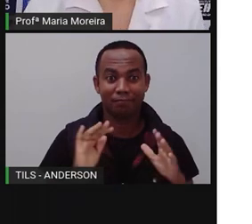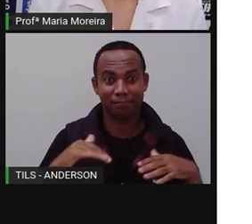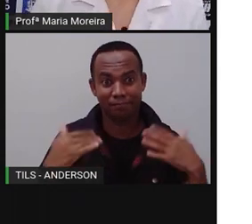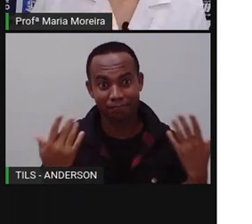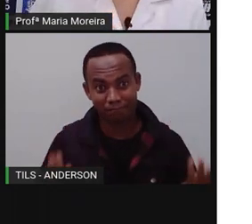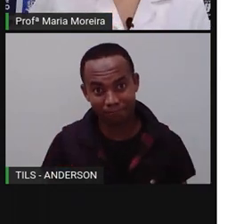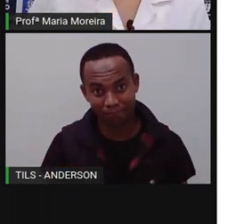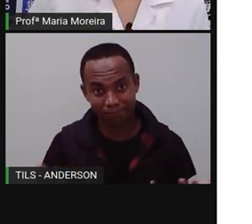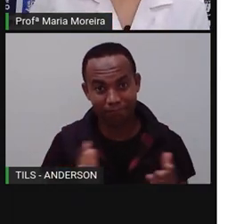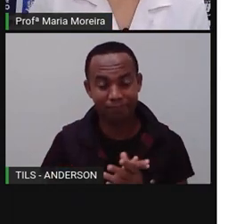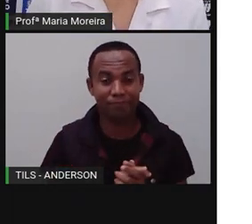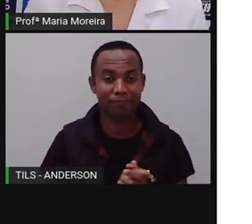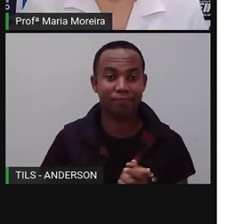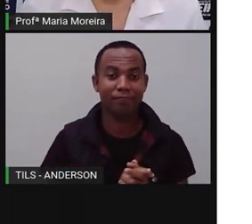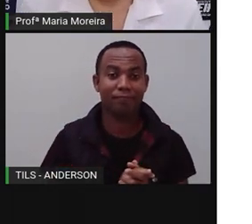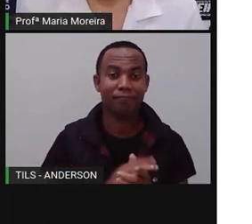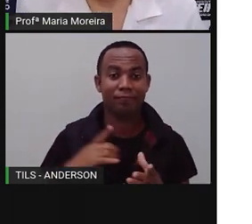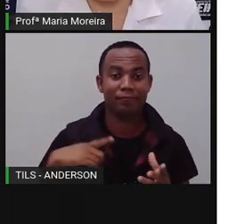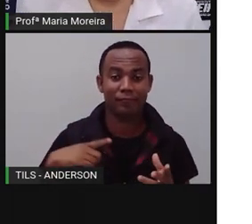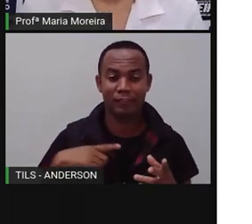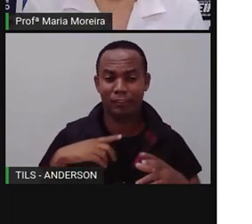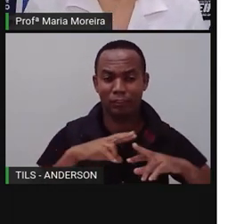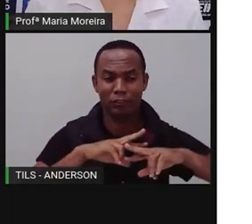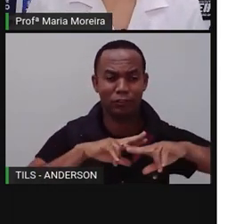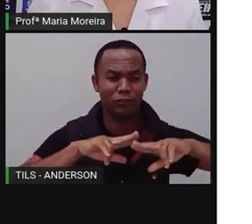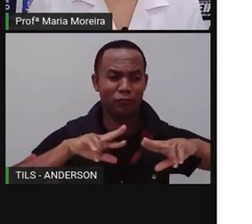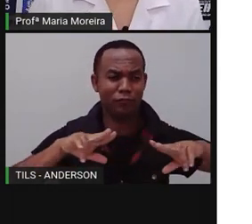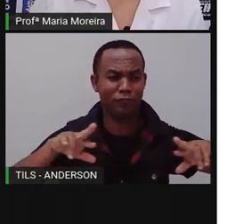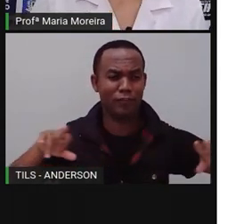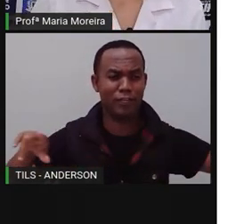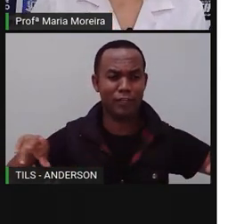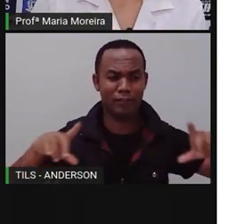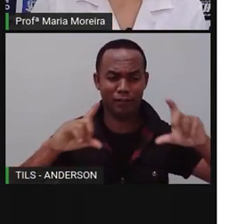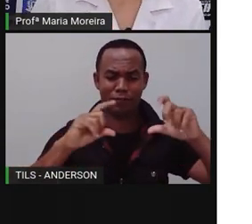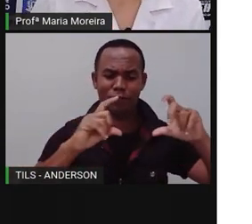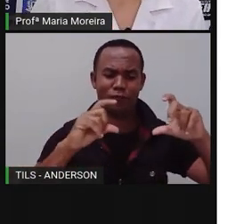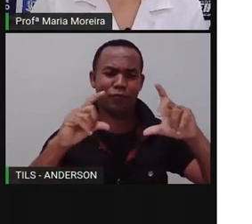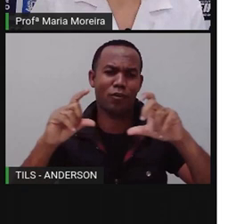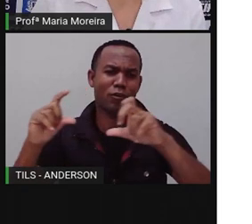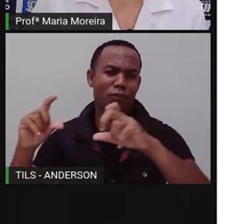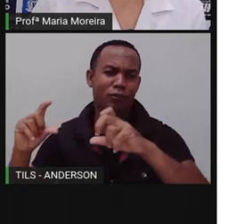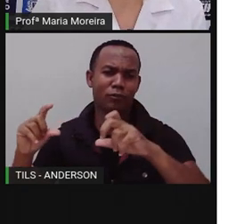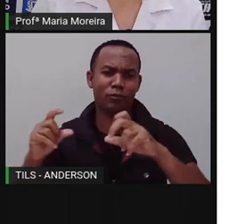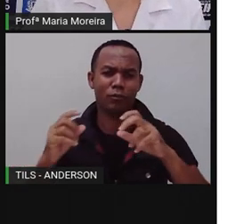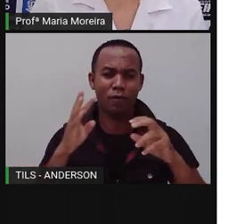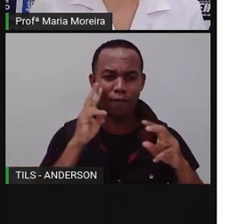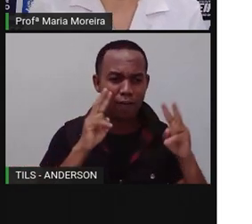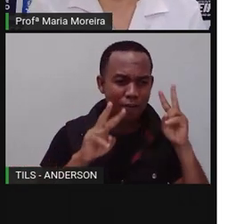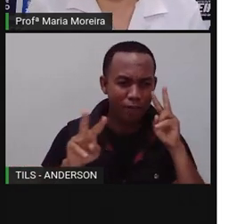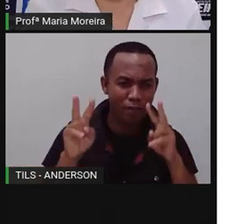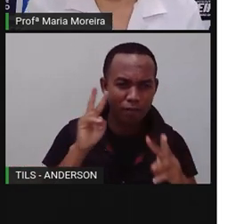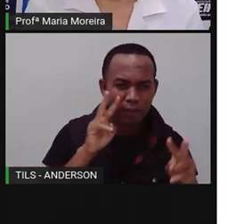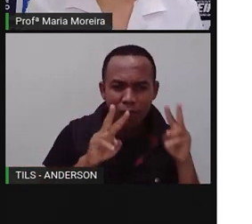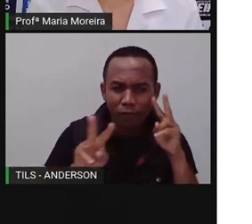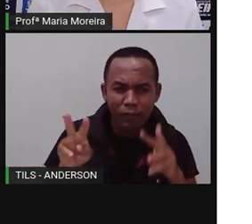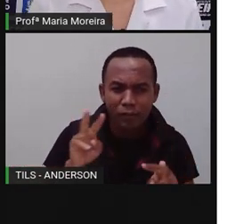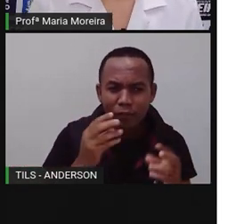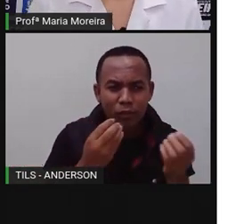Bom, né? Vão ter várias imagens aí bem coloridas, porque isso é até uma característica visual da cultura